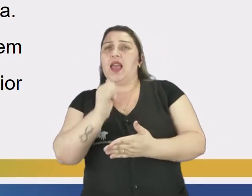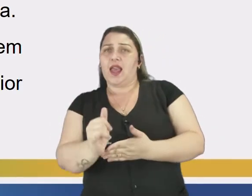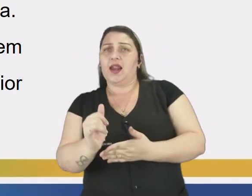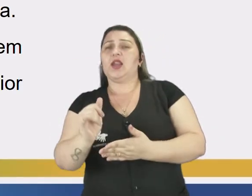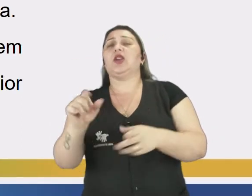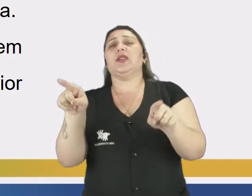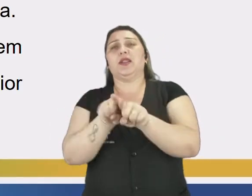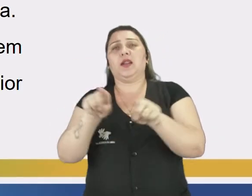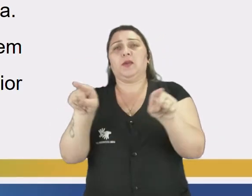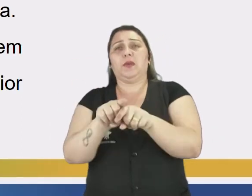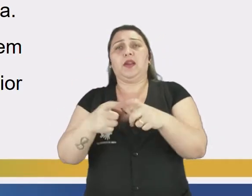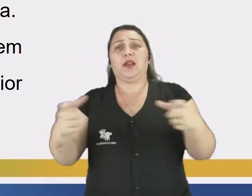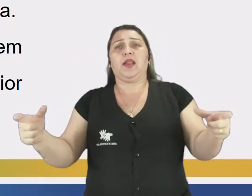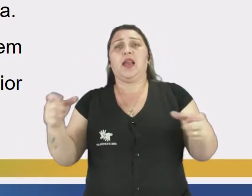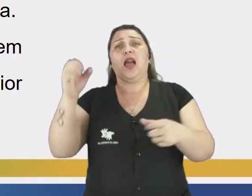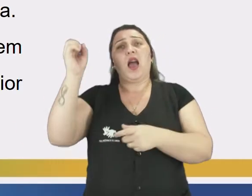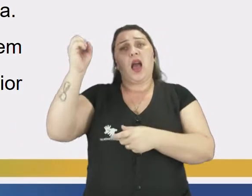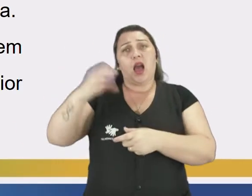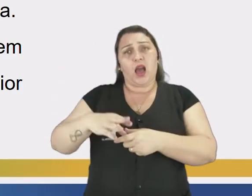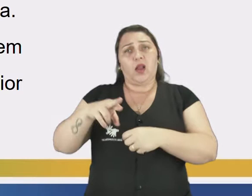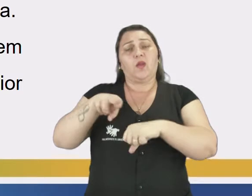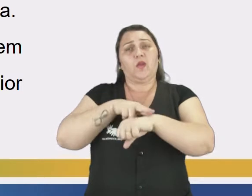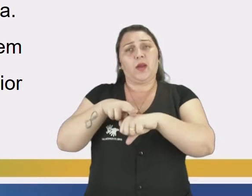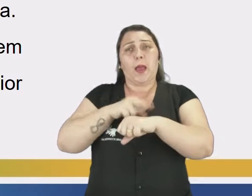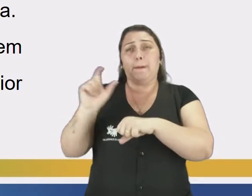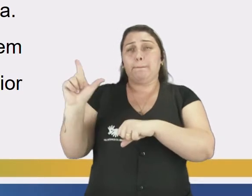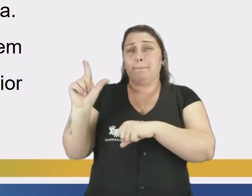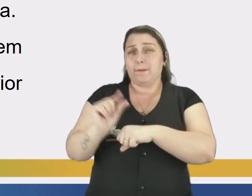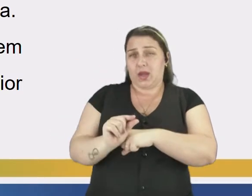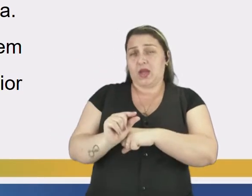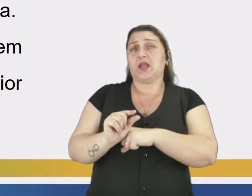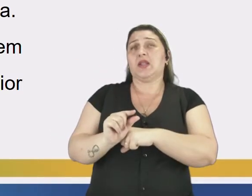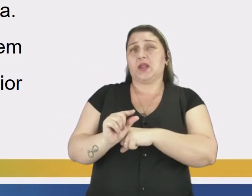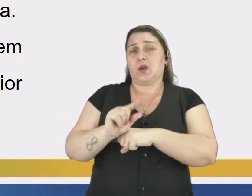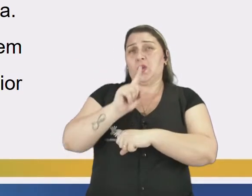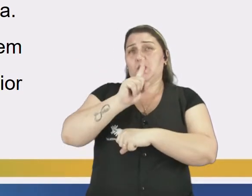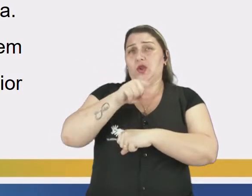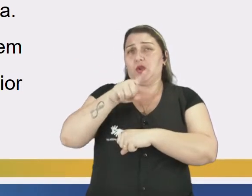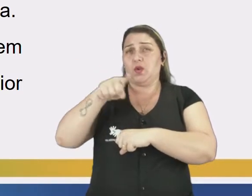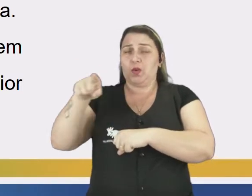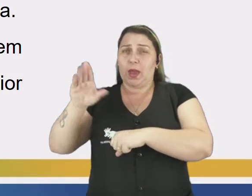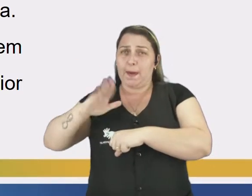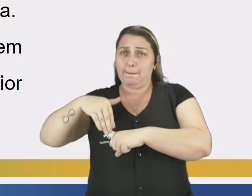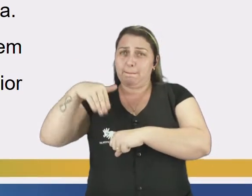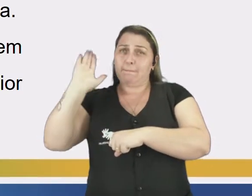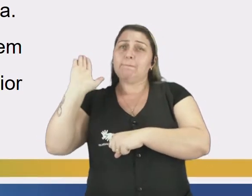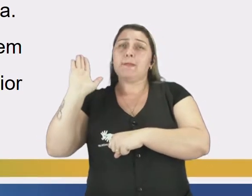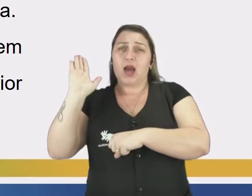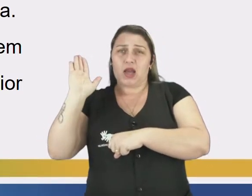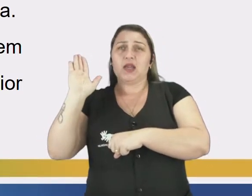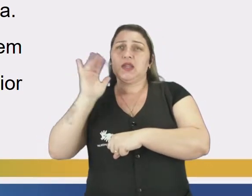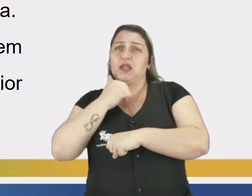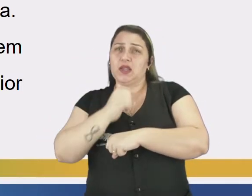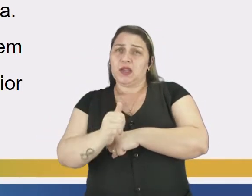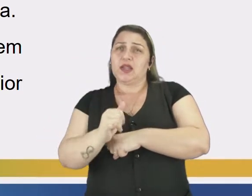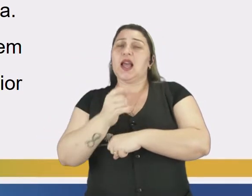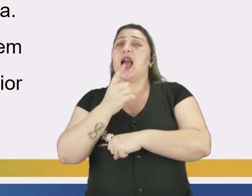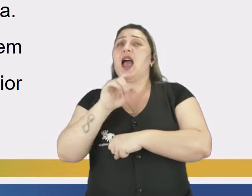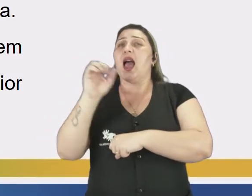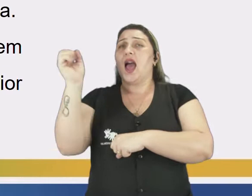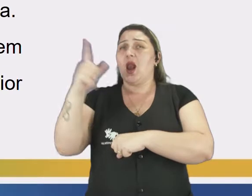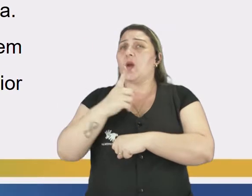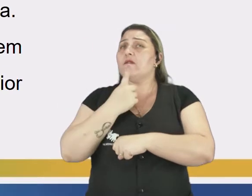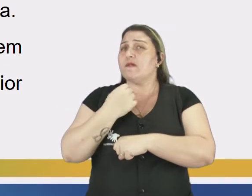também cresce. A luz ultravioleta, por ter o menor comprimento de onda, é mais energética. A luz vermelha,